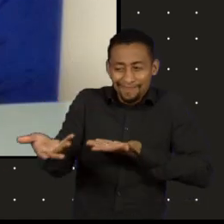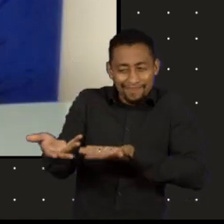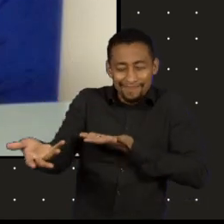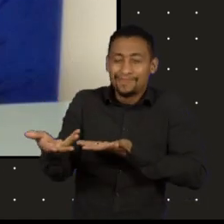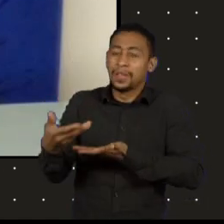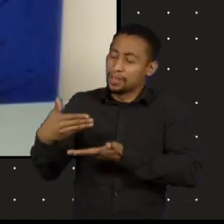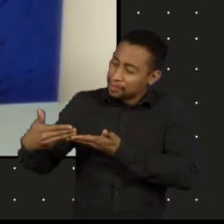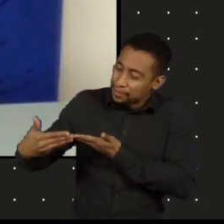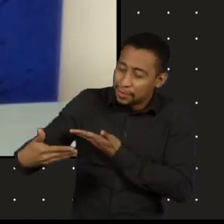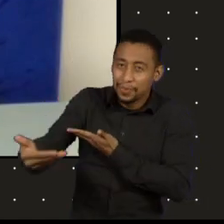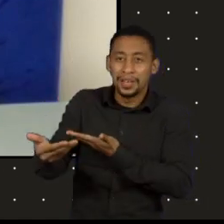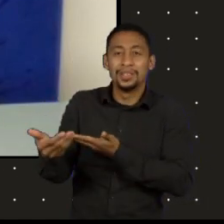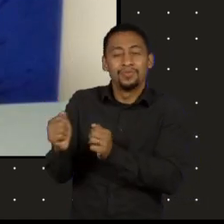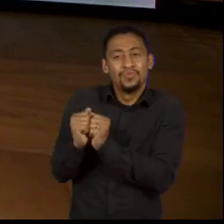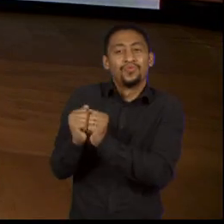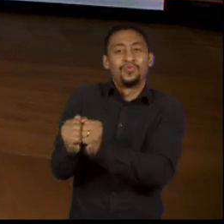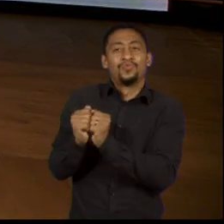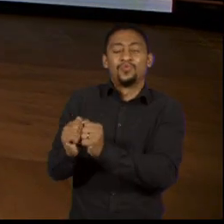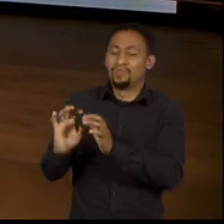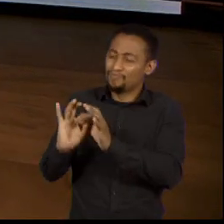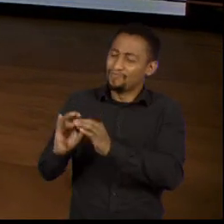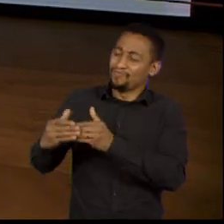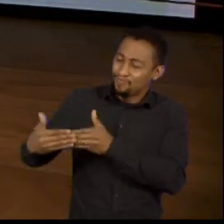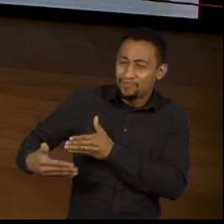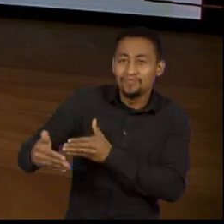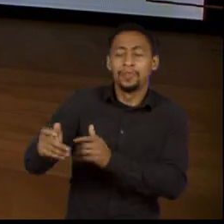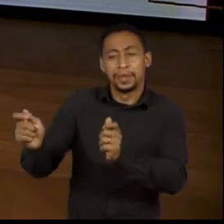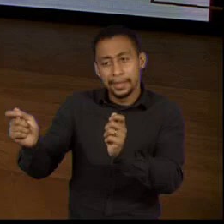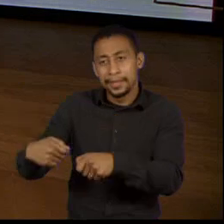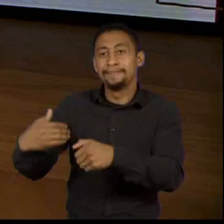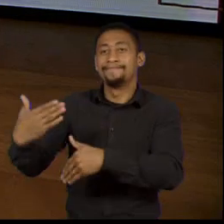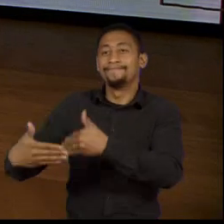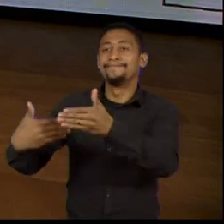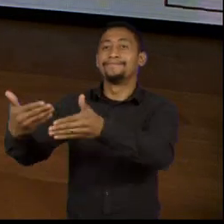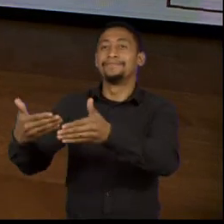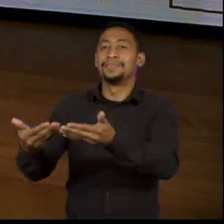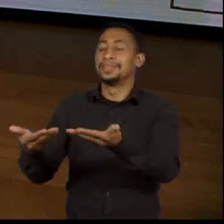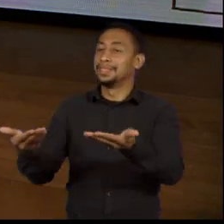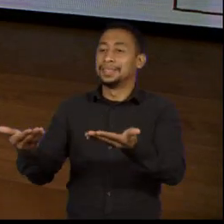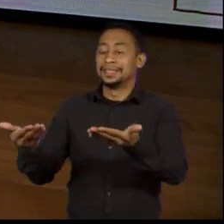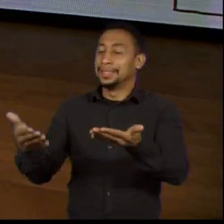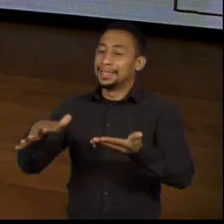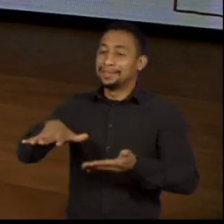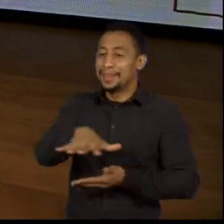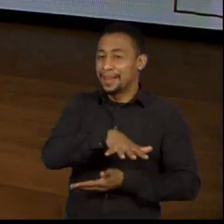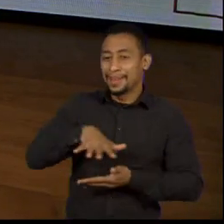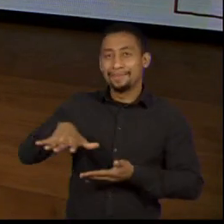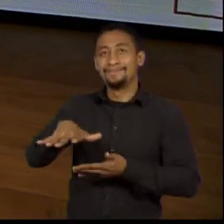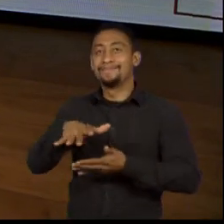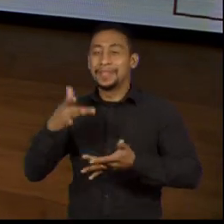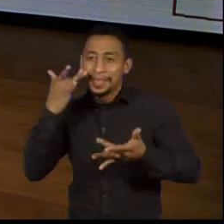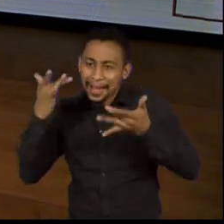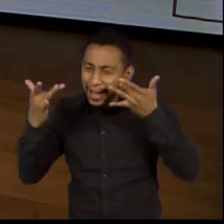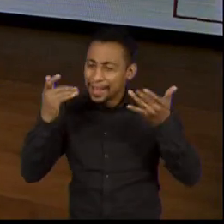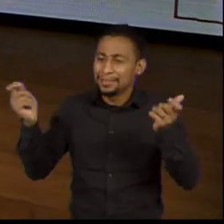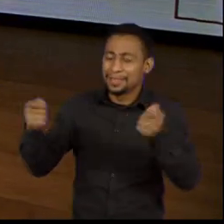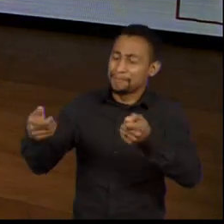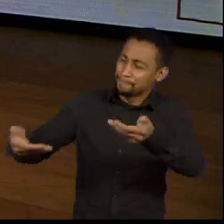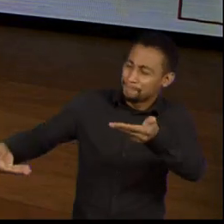enorme, um terreno fecundo e vasto, inclusive terreno amoroso,